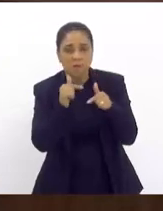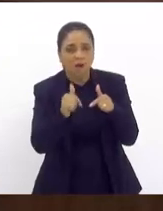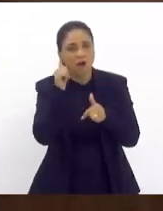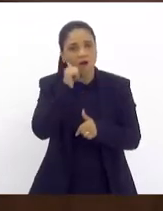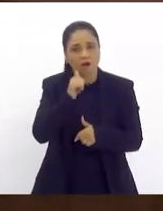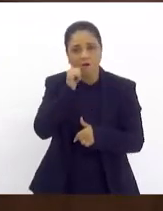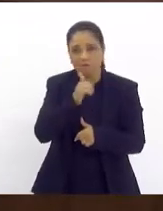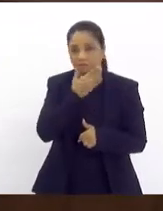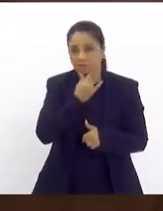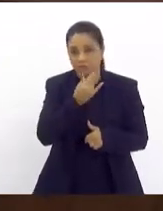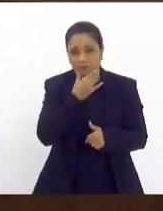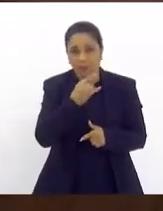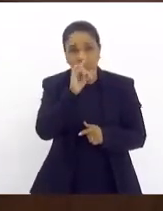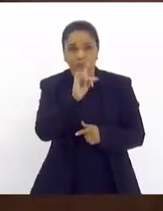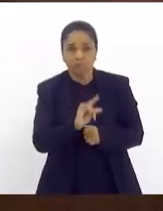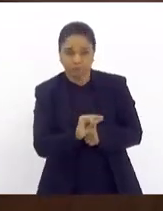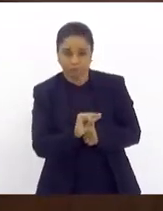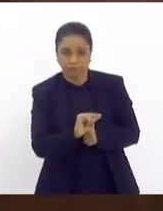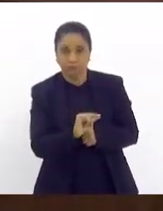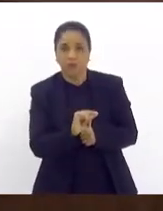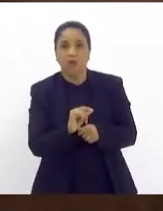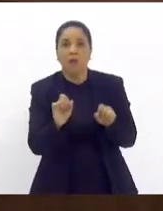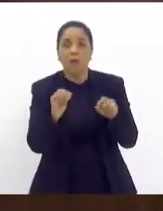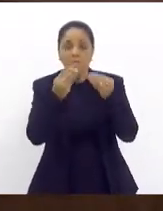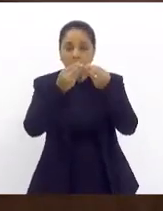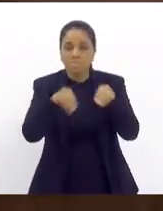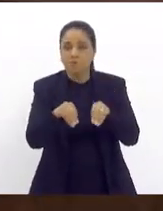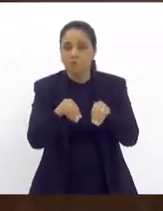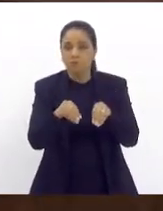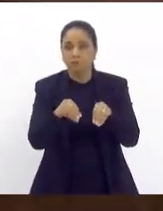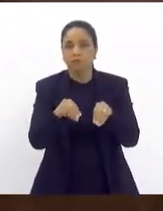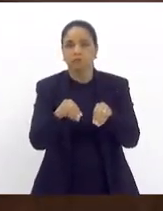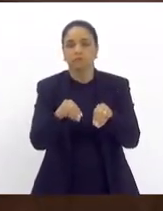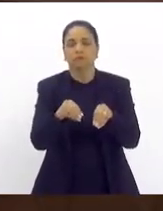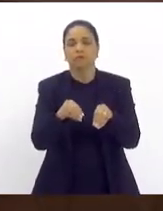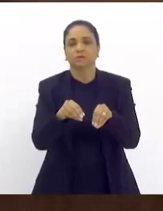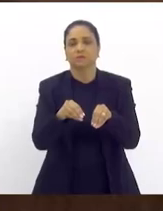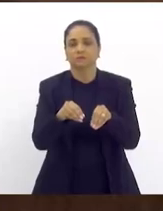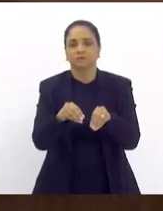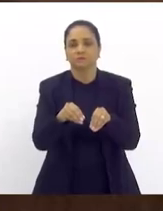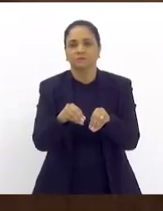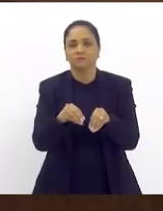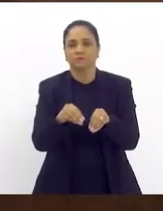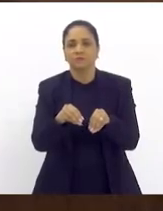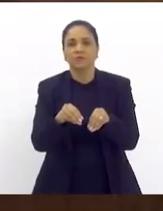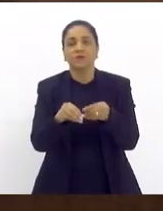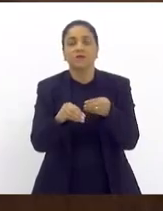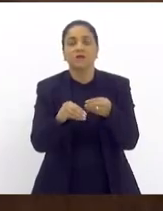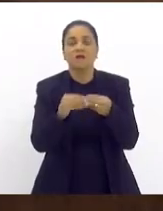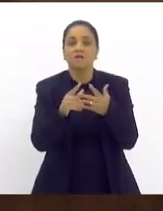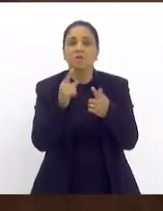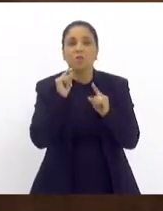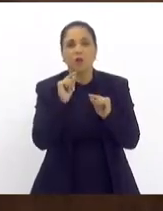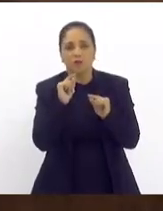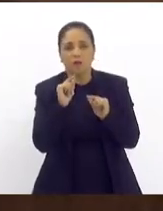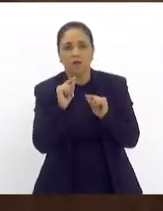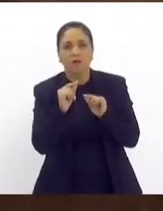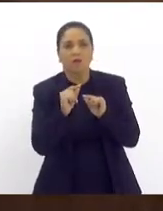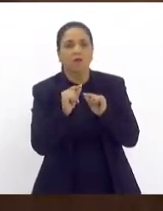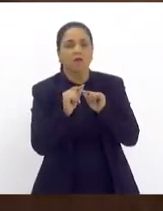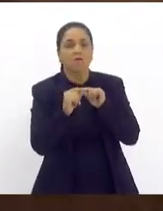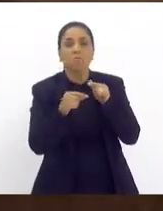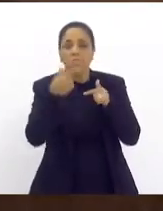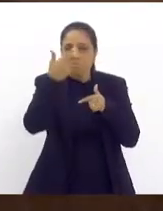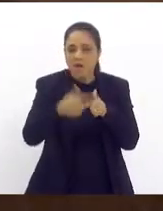trabalhadoras e dos trabalhadores isso prejudica inclusive é a projeção e a prospecção de